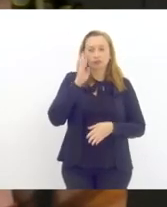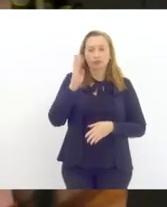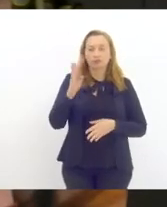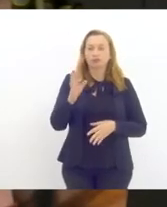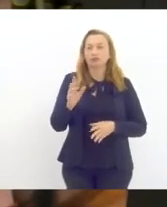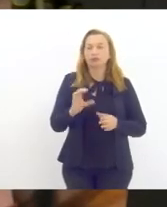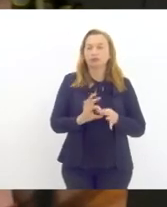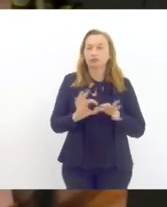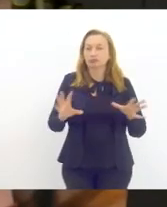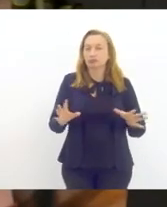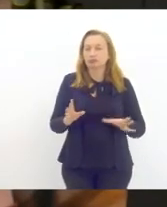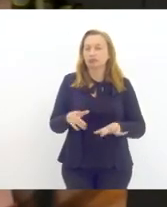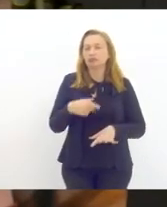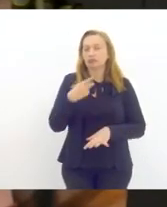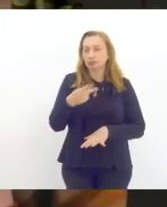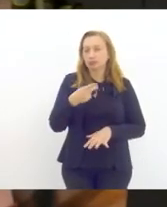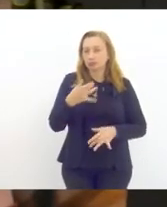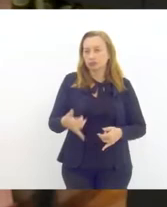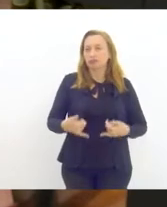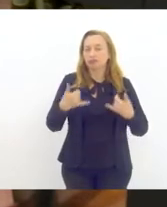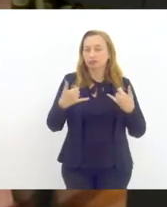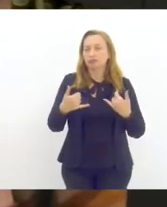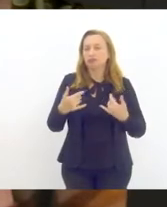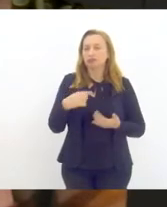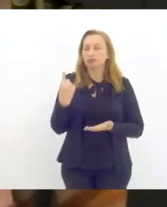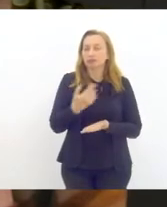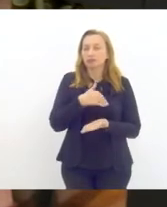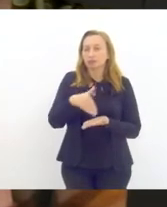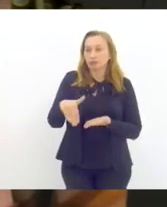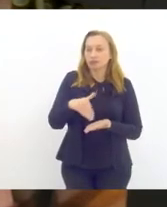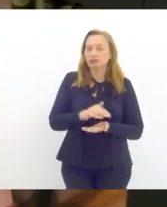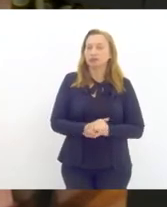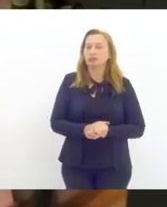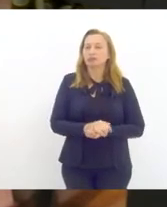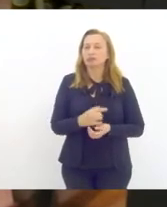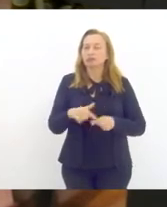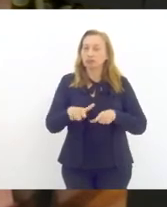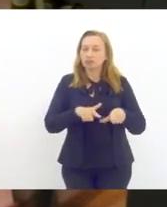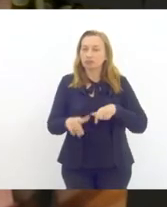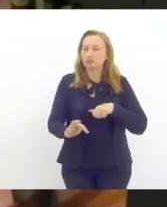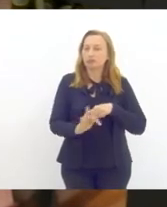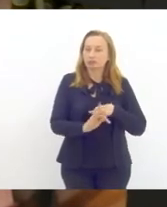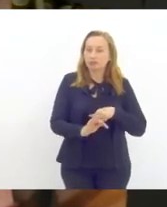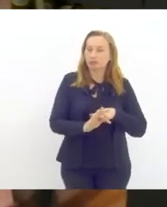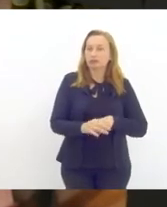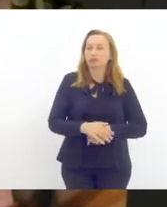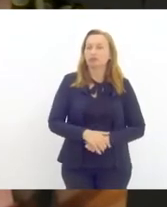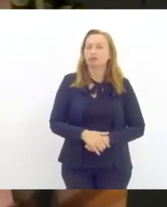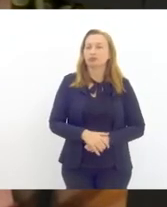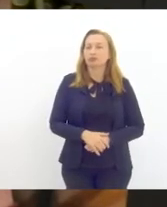satisfação de dizer que na nossa secretaria esse trabalho técnico